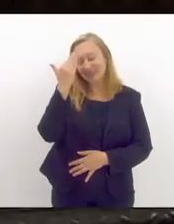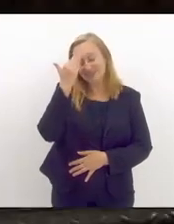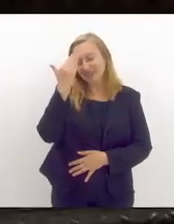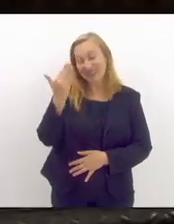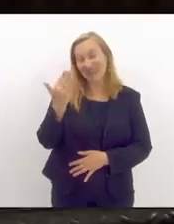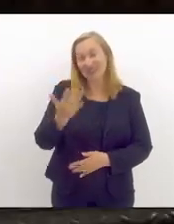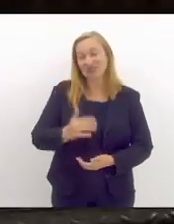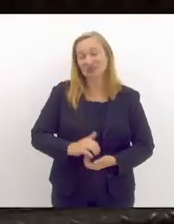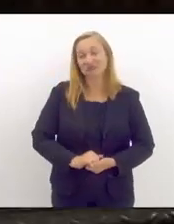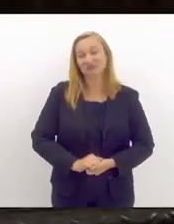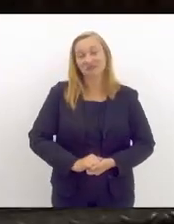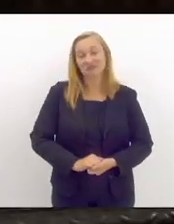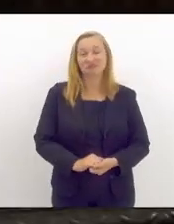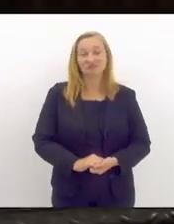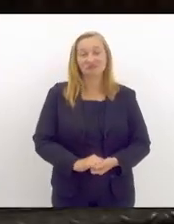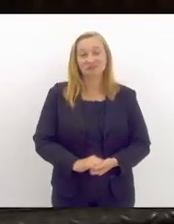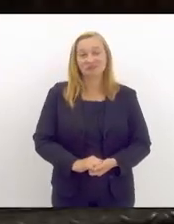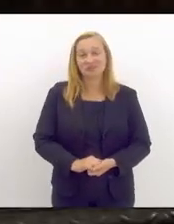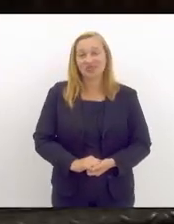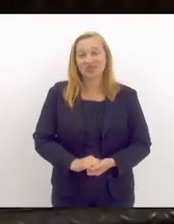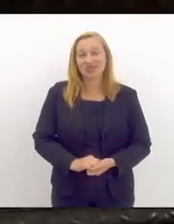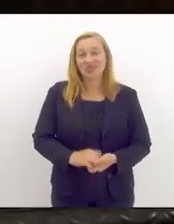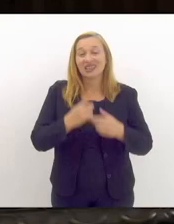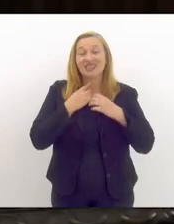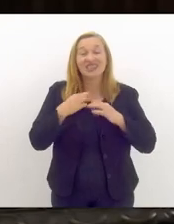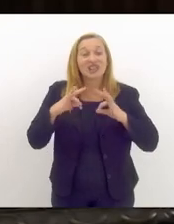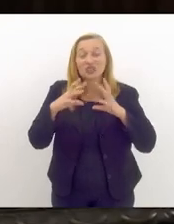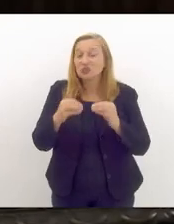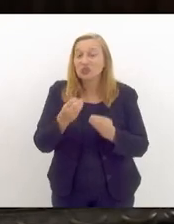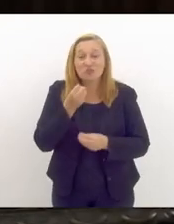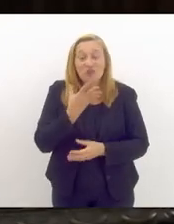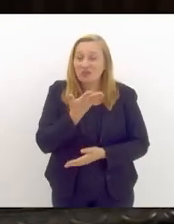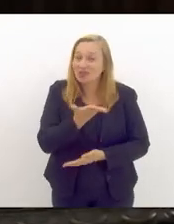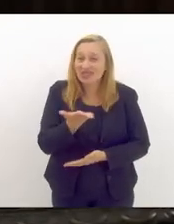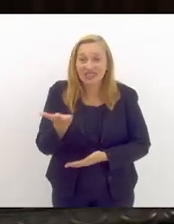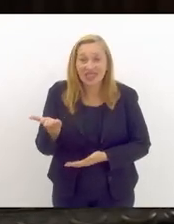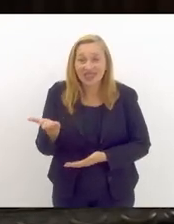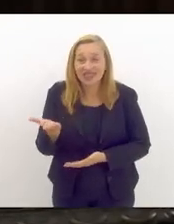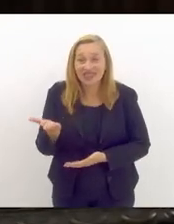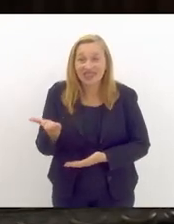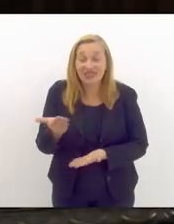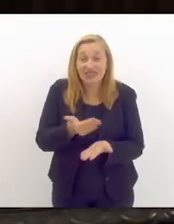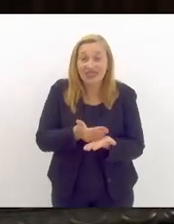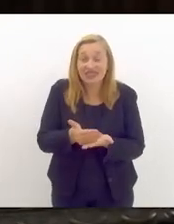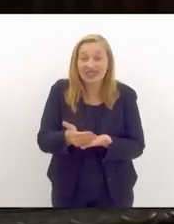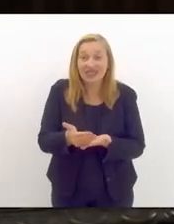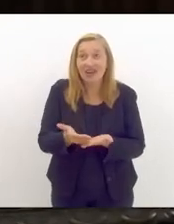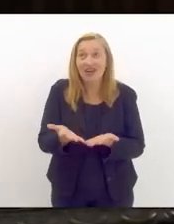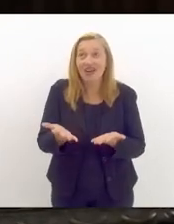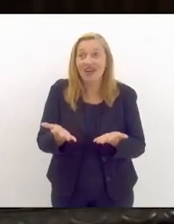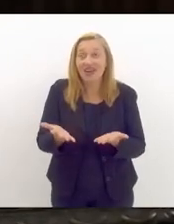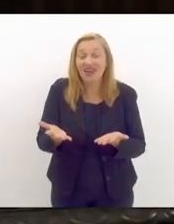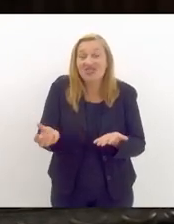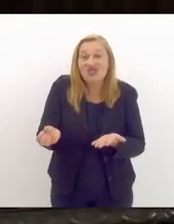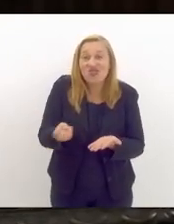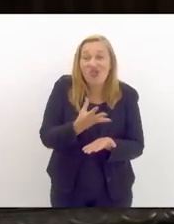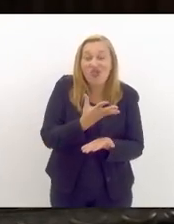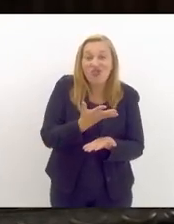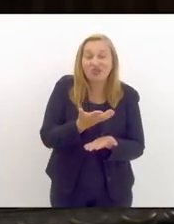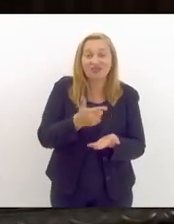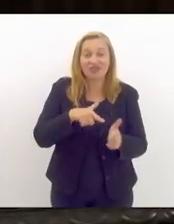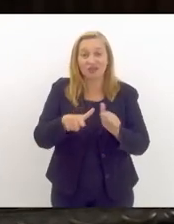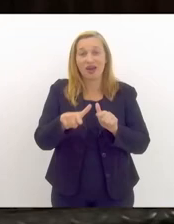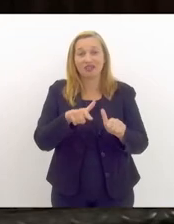aqui desejar tudo de melhor para vocês que vão começar essa nova jornada.